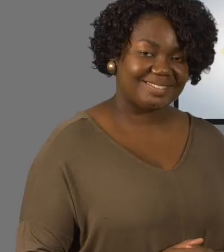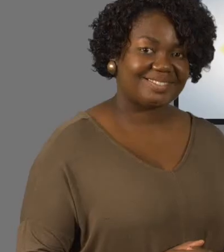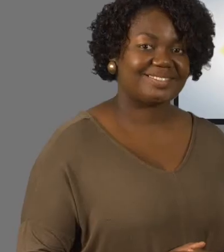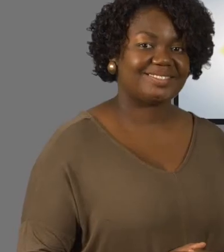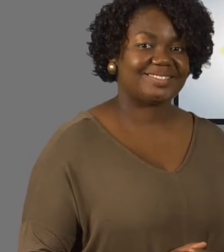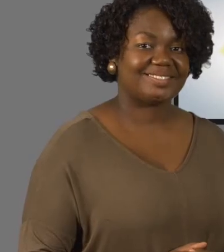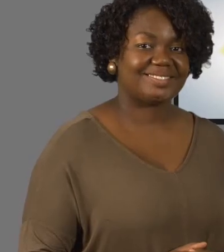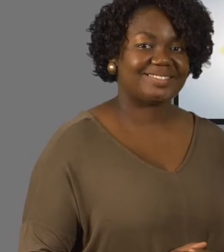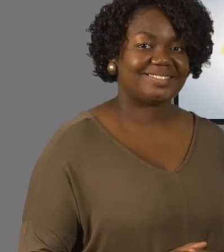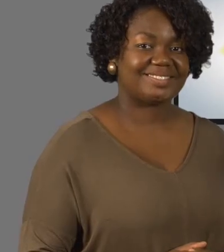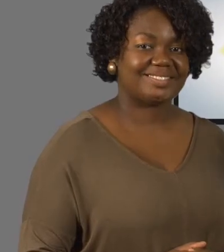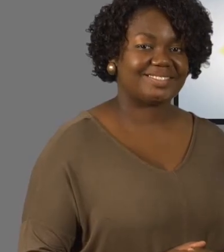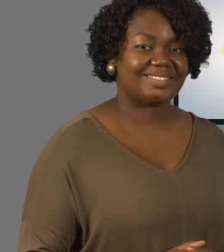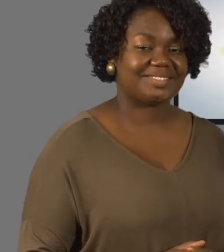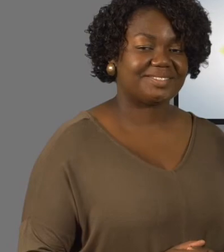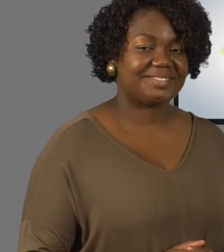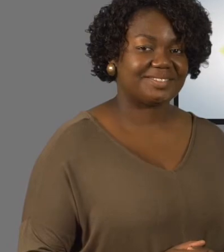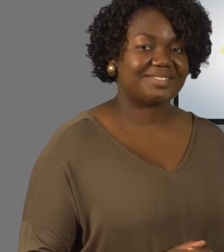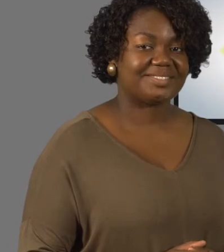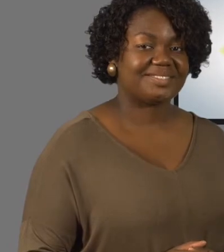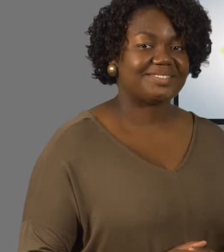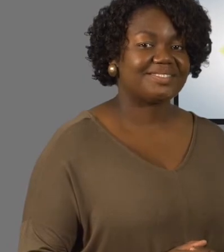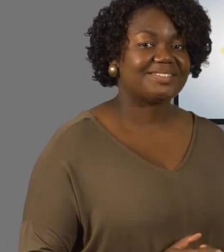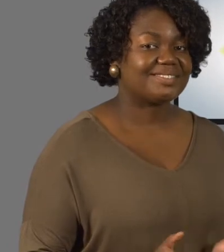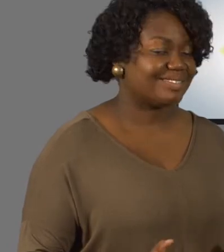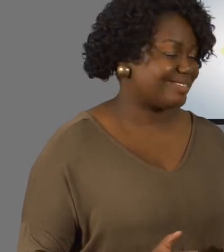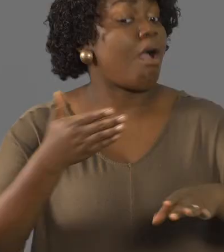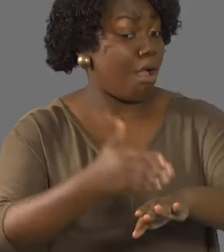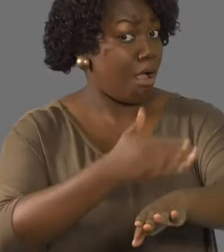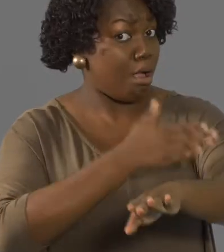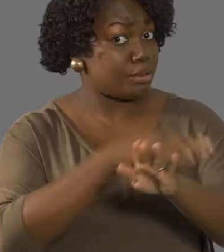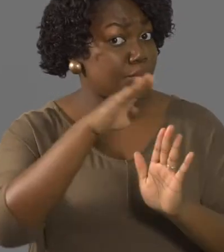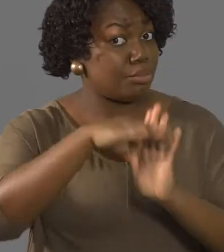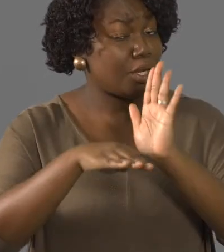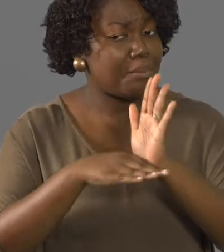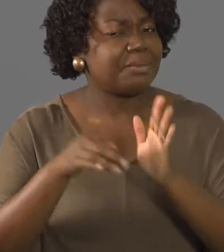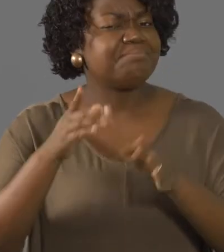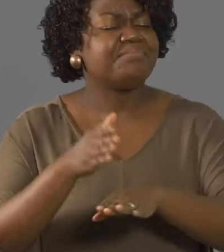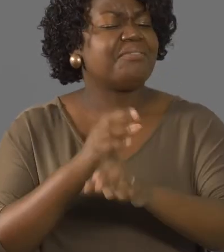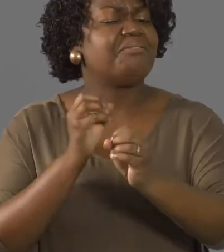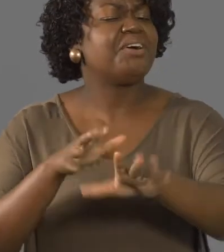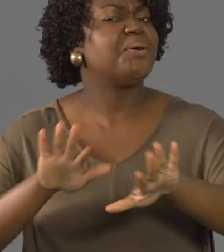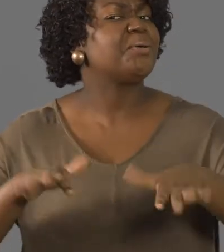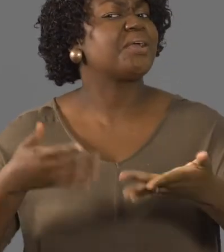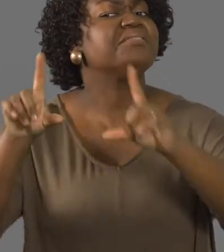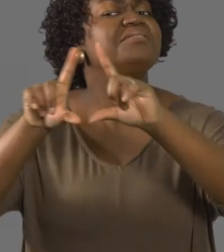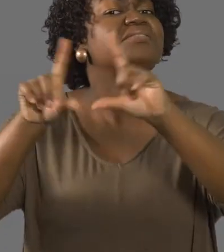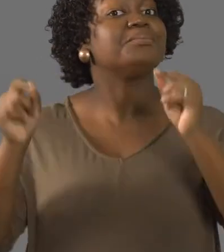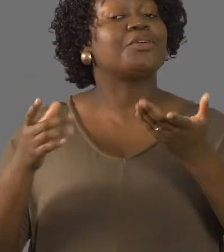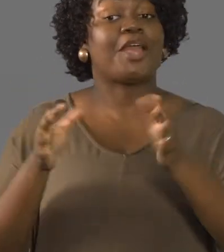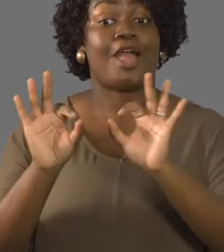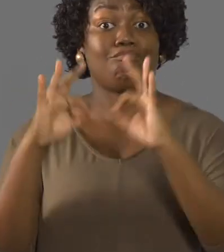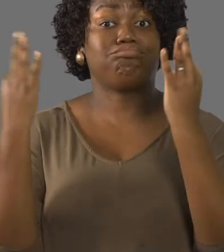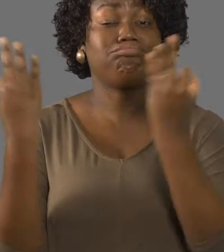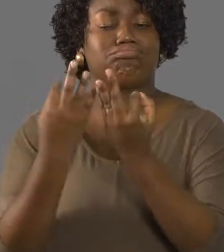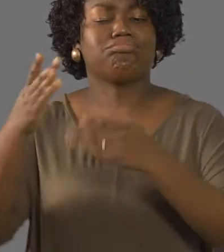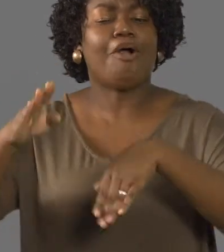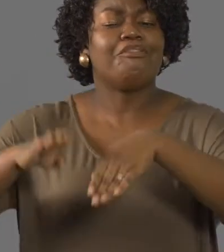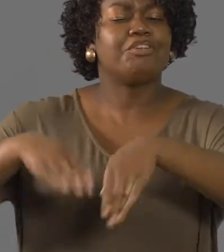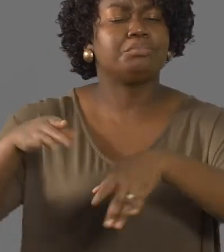Bem-vindo de volta ao programa da TV surdo. Na segunda parte, falamos de desporto e